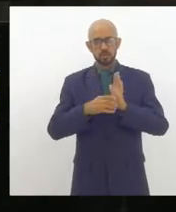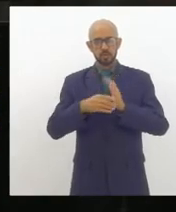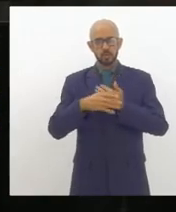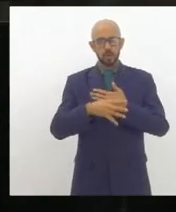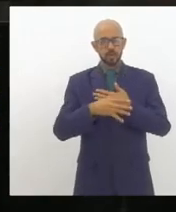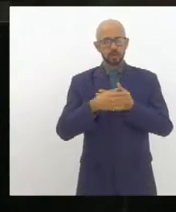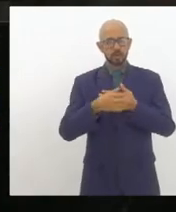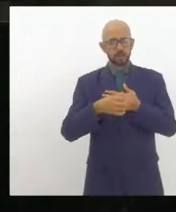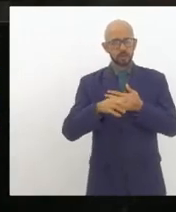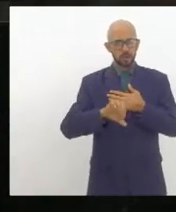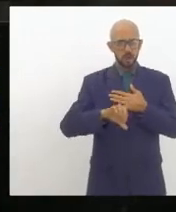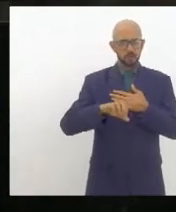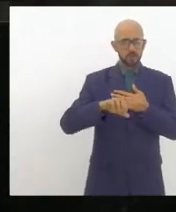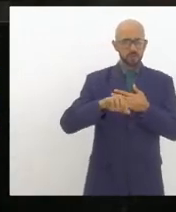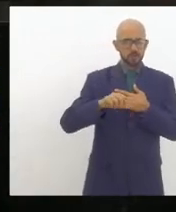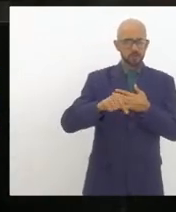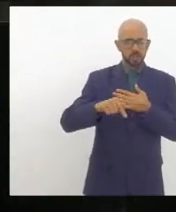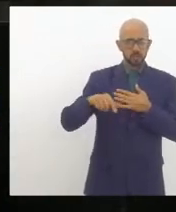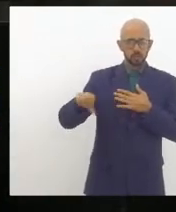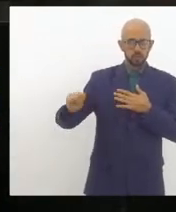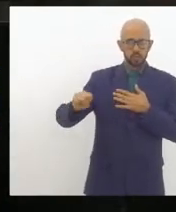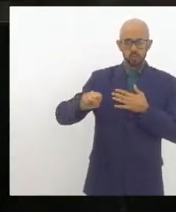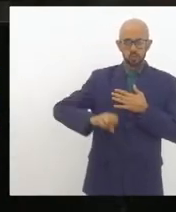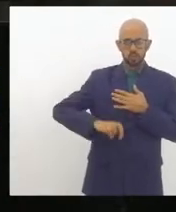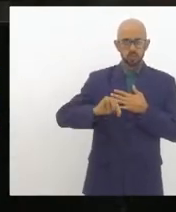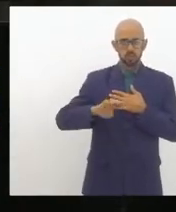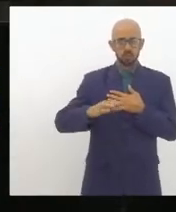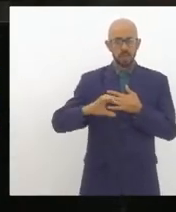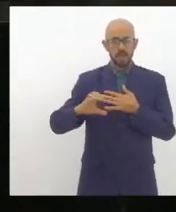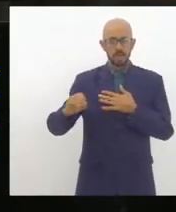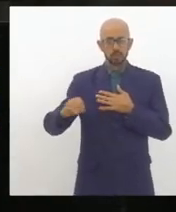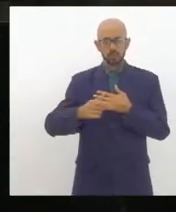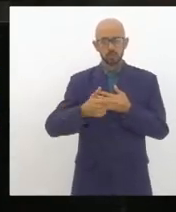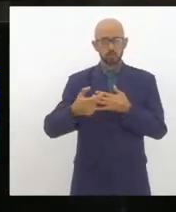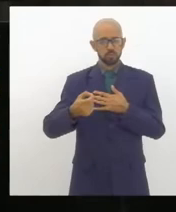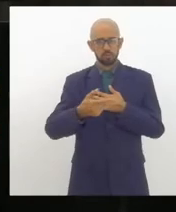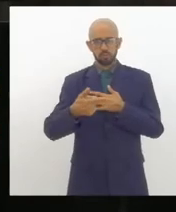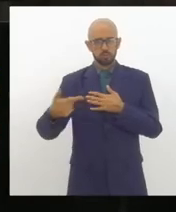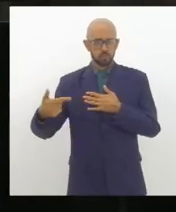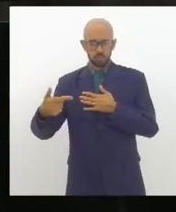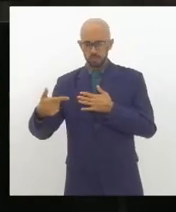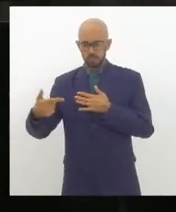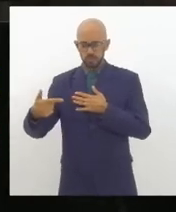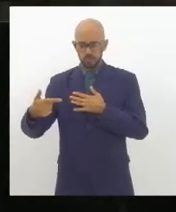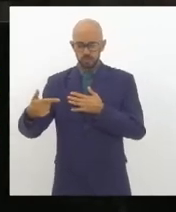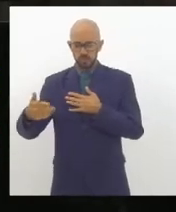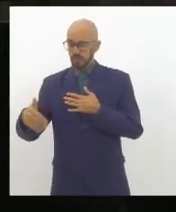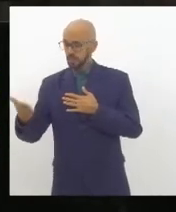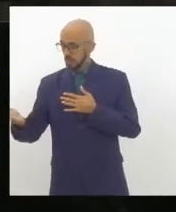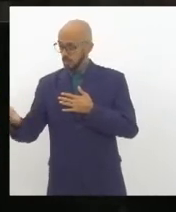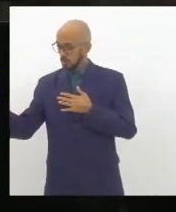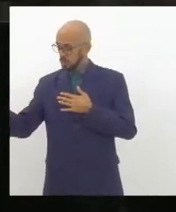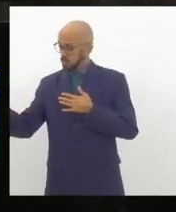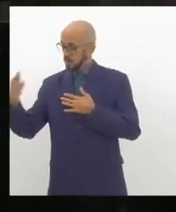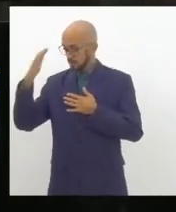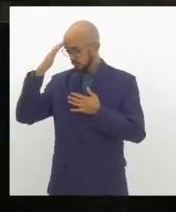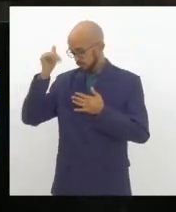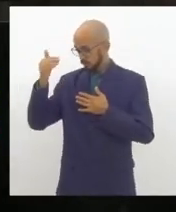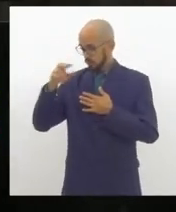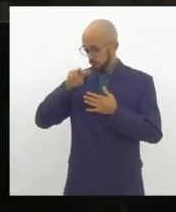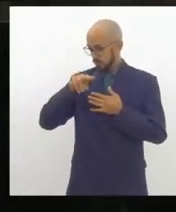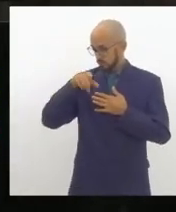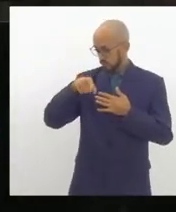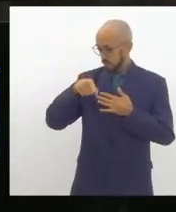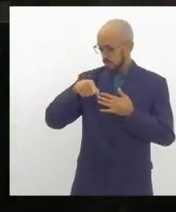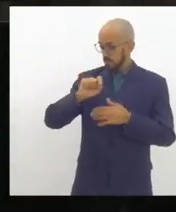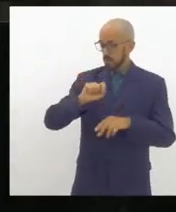47.978 de março de 22. E de uma forma breve, senhora presidente, a senhora tem acompanhado que